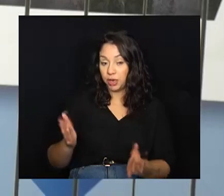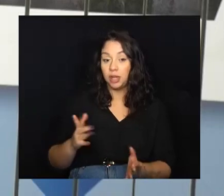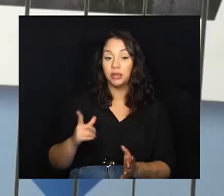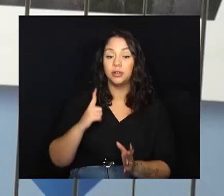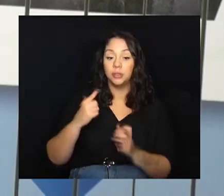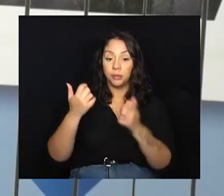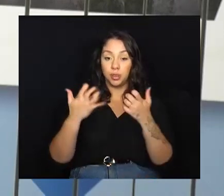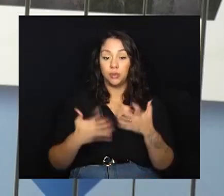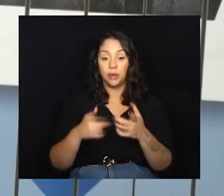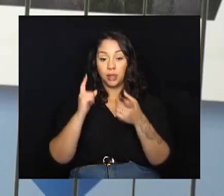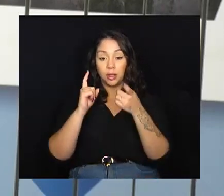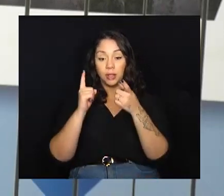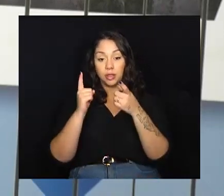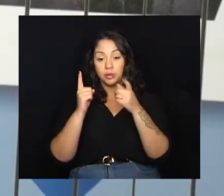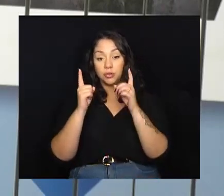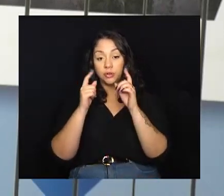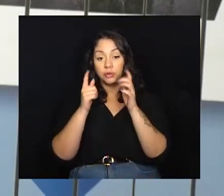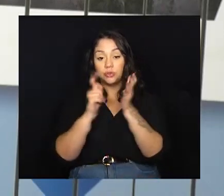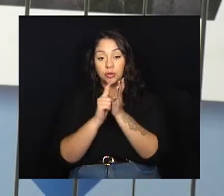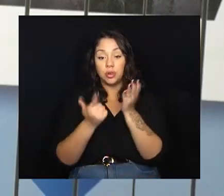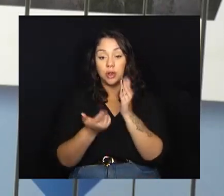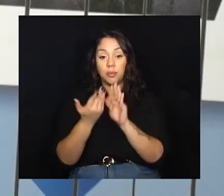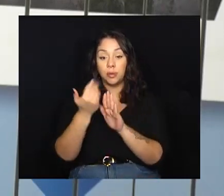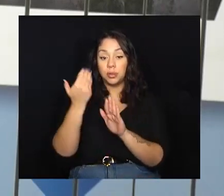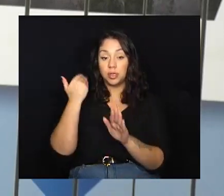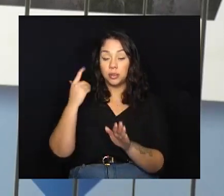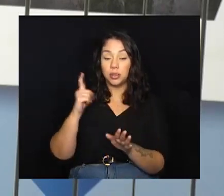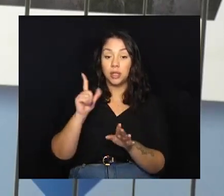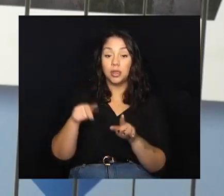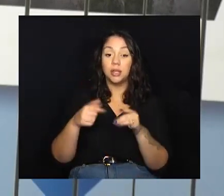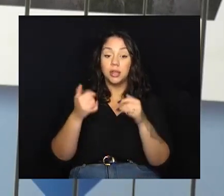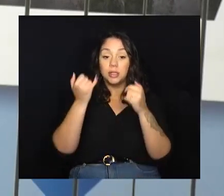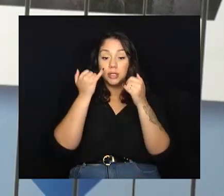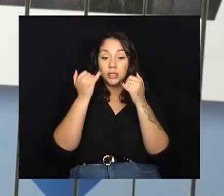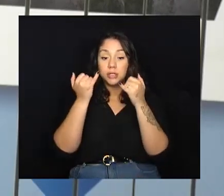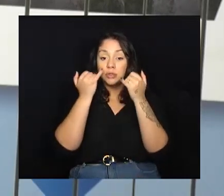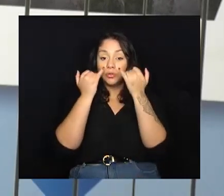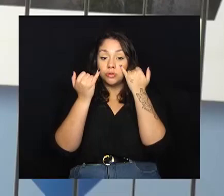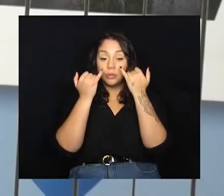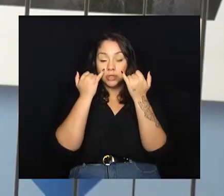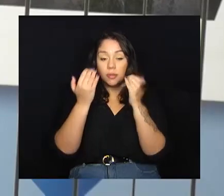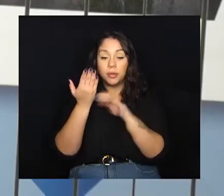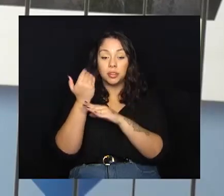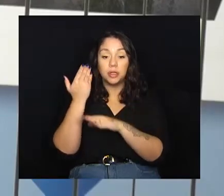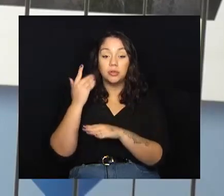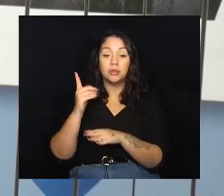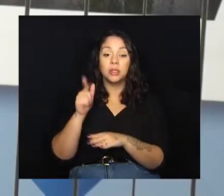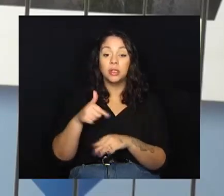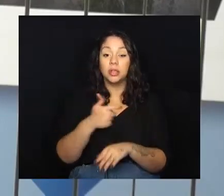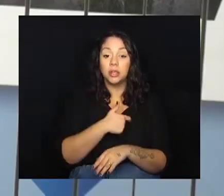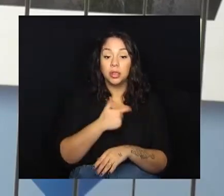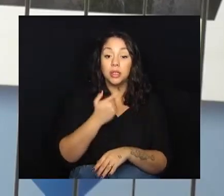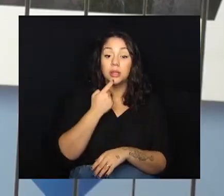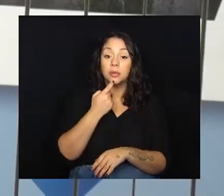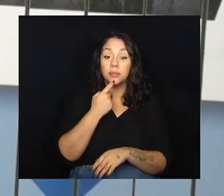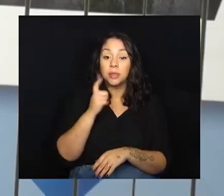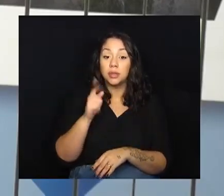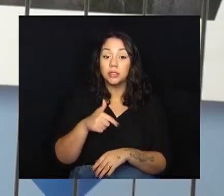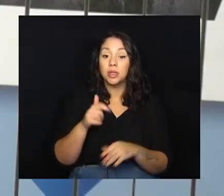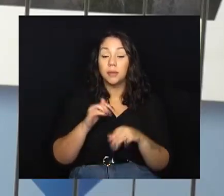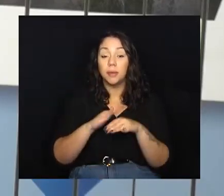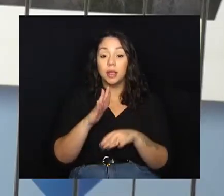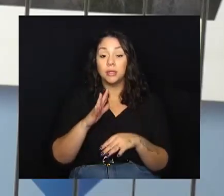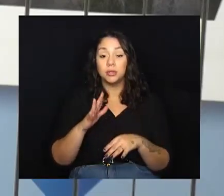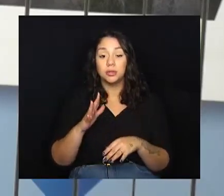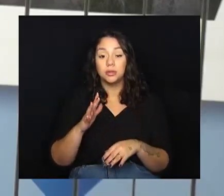passada que Campinas é considerada uma das cidades mais solidárias do país e na última sexta-feira no finalzinho do dia